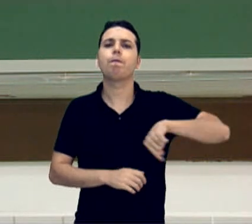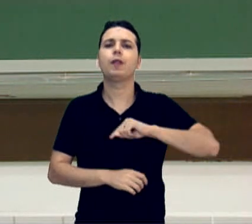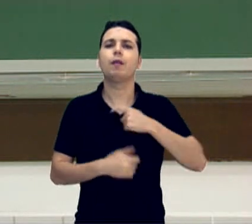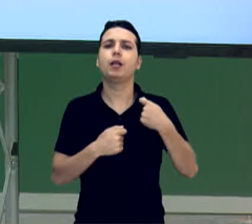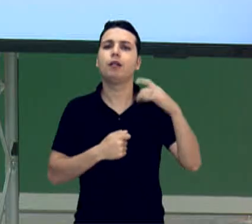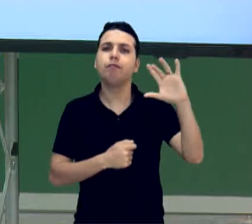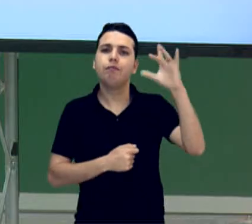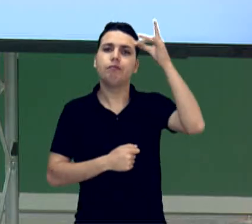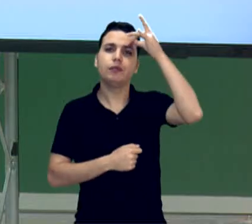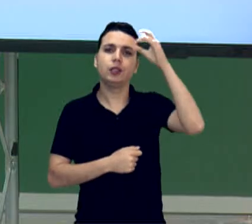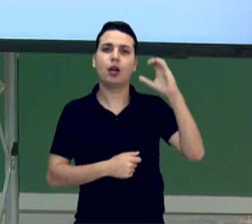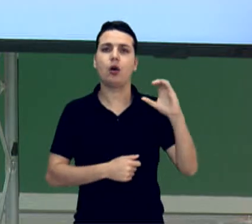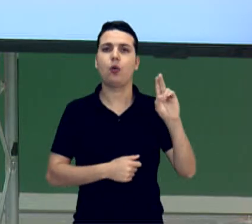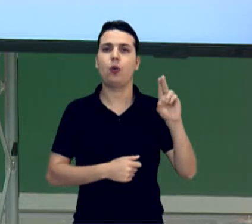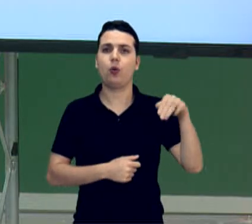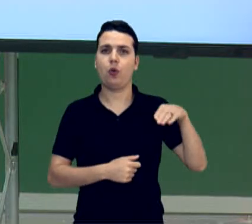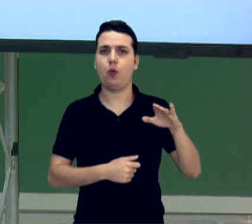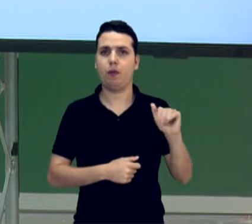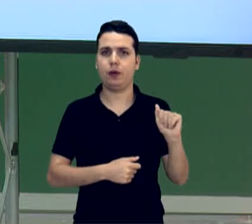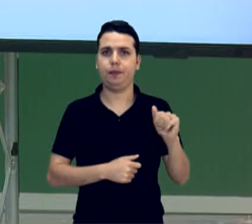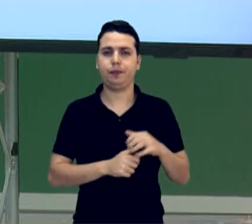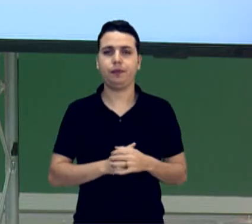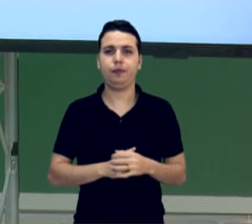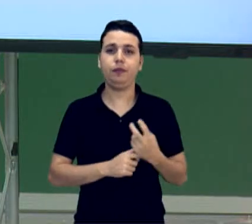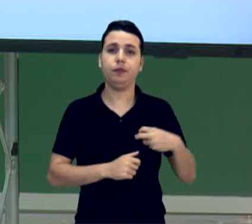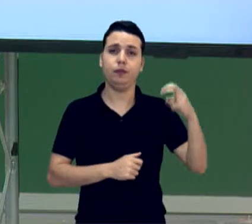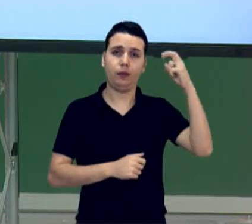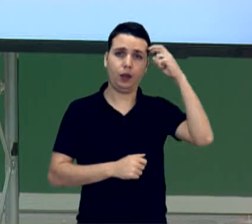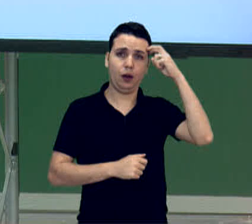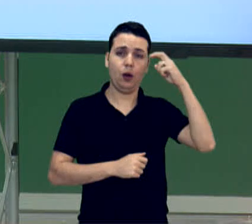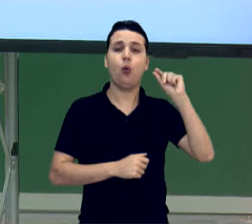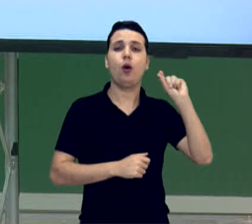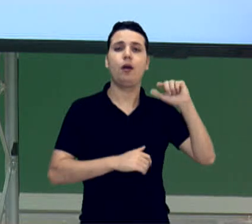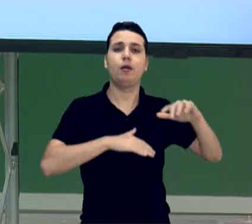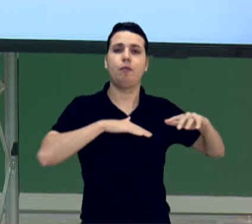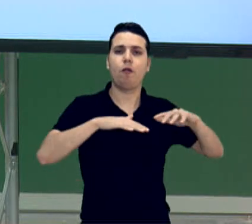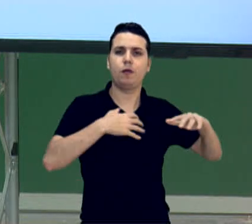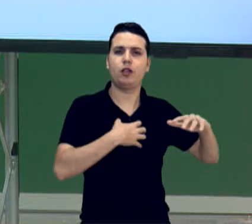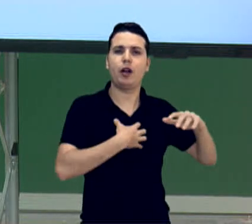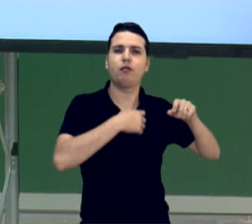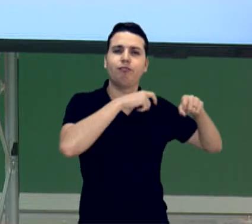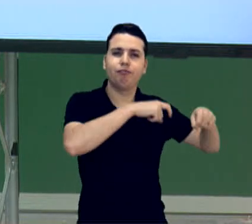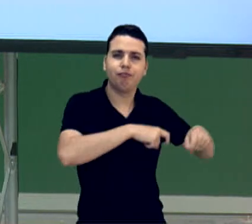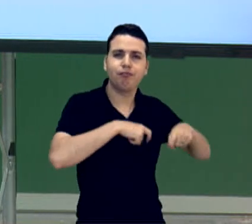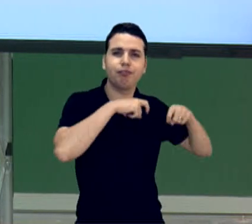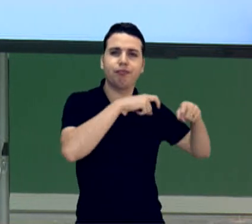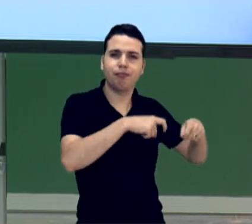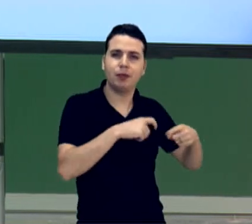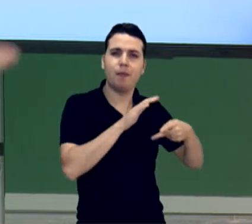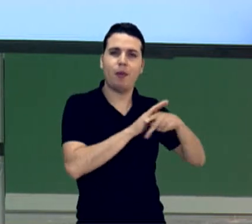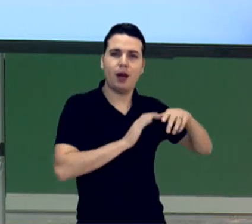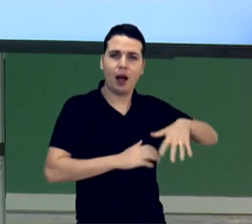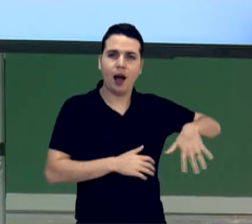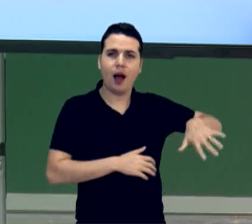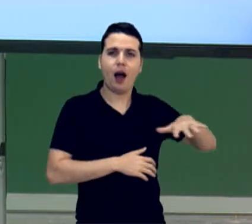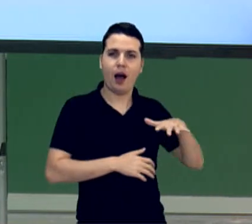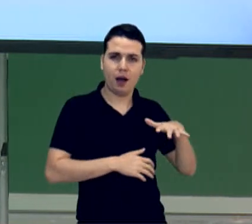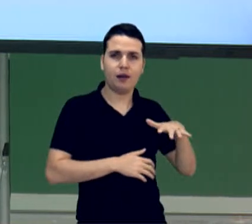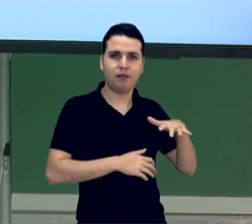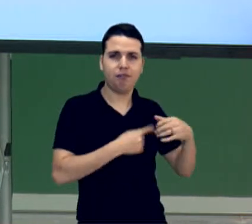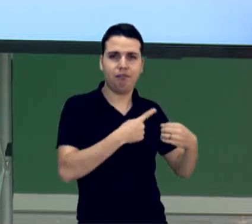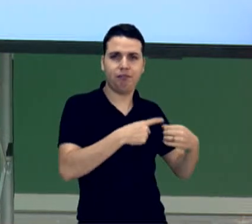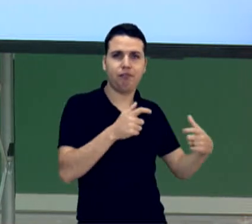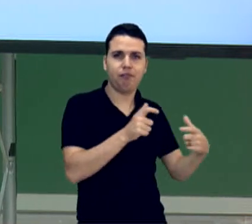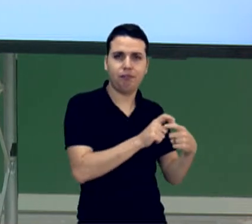gravar da cúmbia? São cultura de movimento campeira, do campo rural,